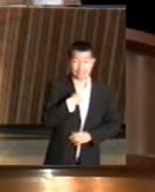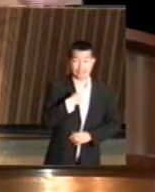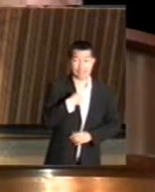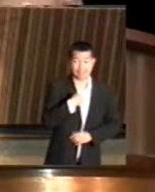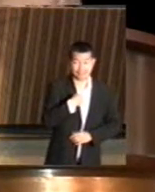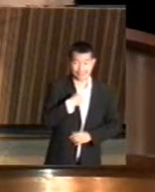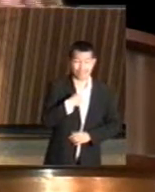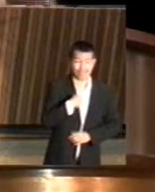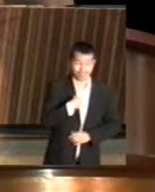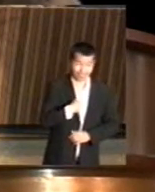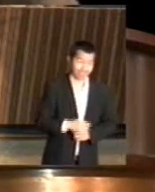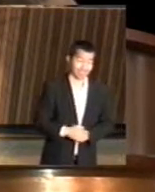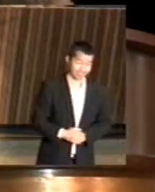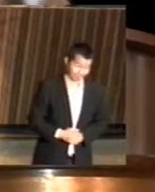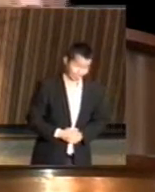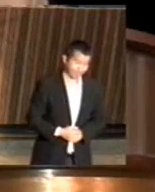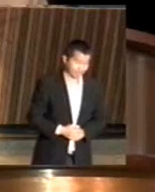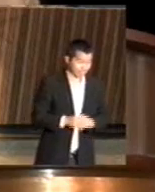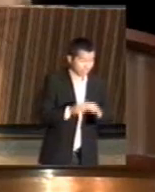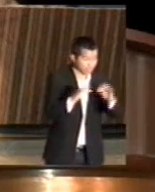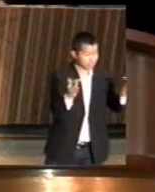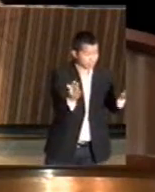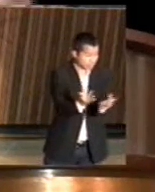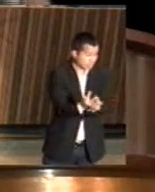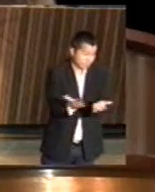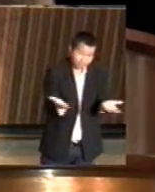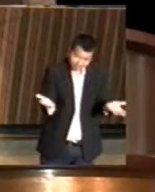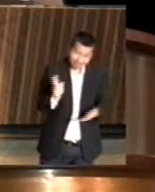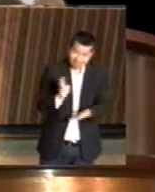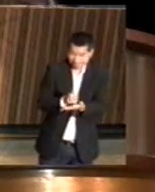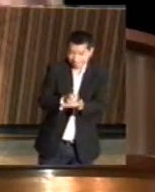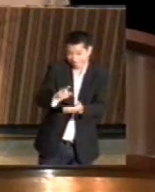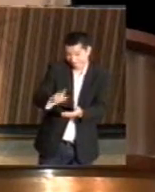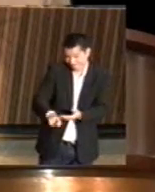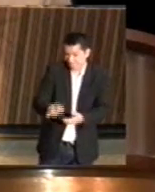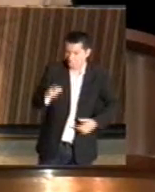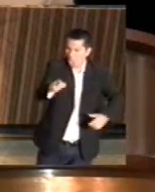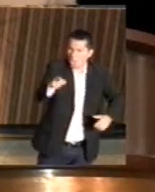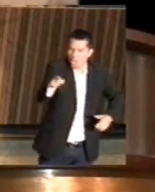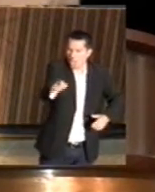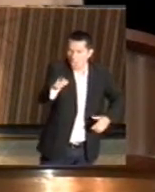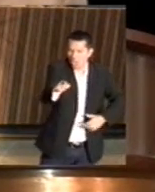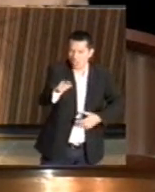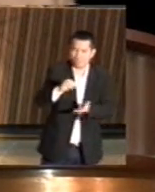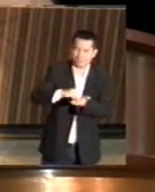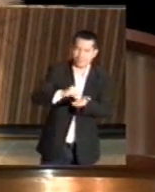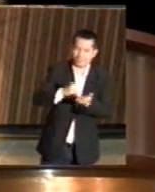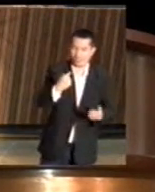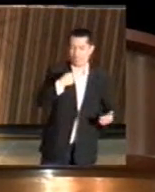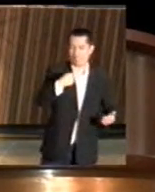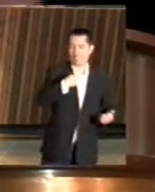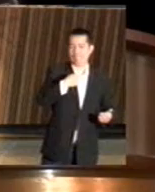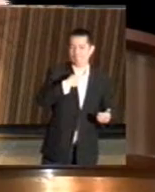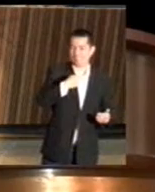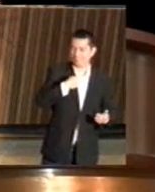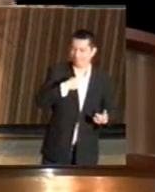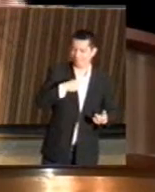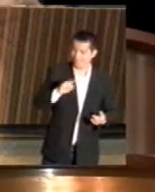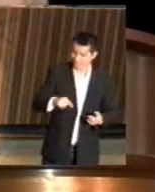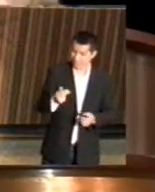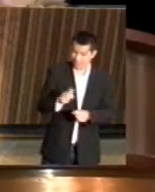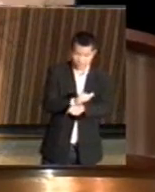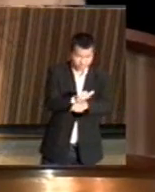de comida, não era uma questão dos rebanhos, não era uma questão de pastores, mas a questão estava no que o